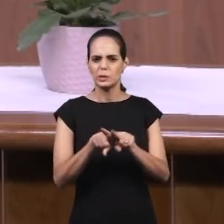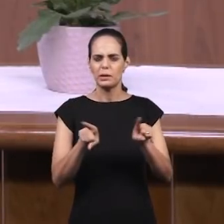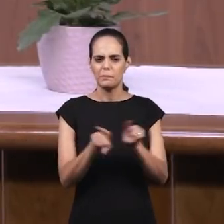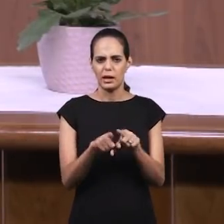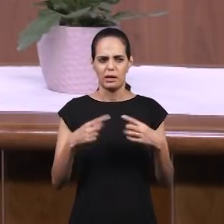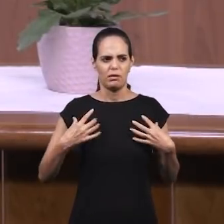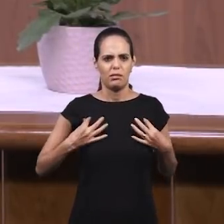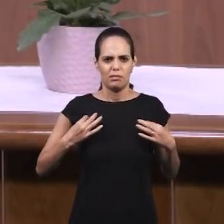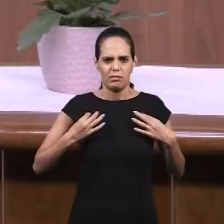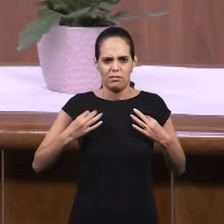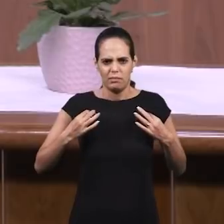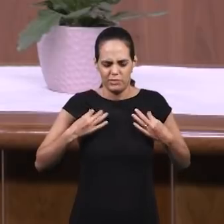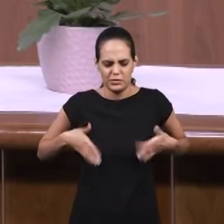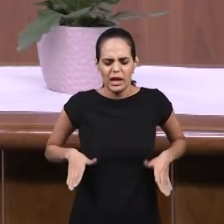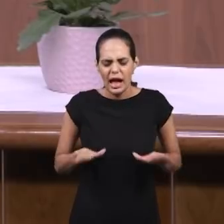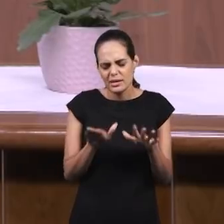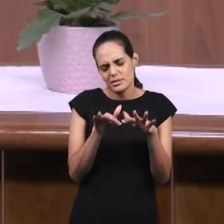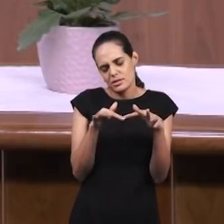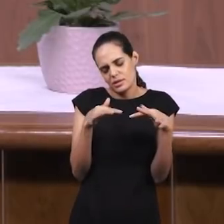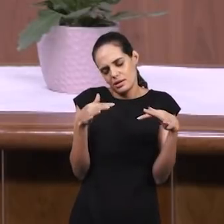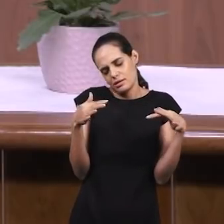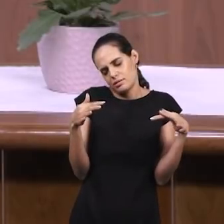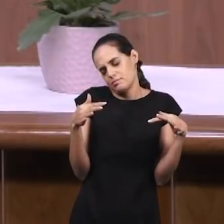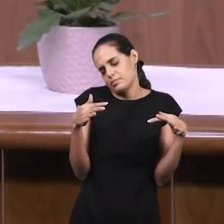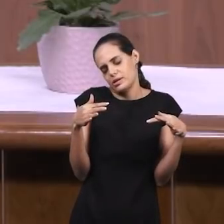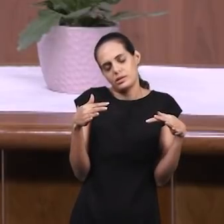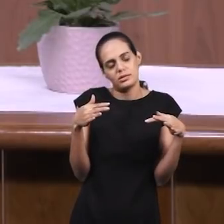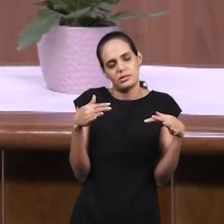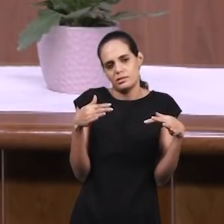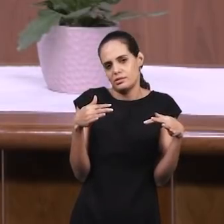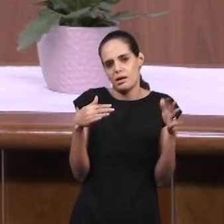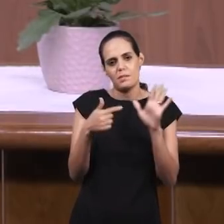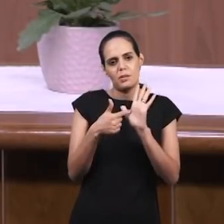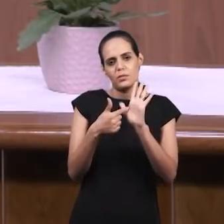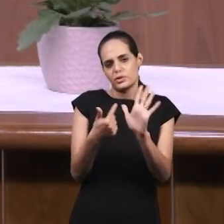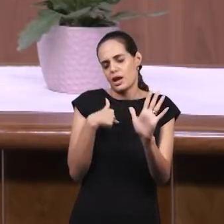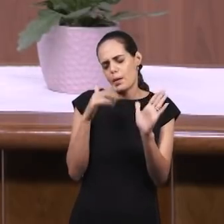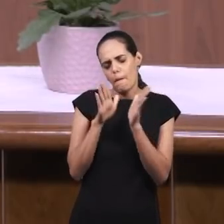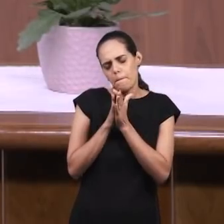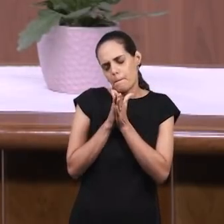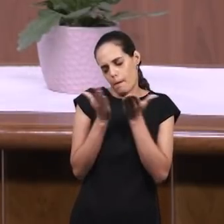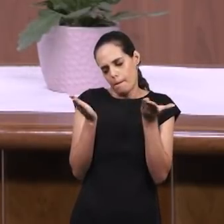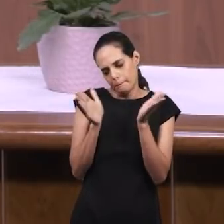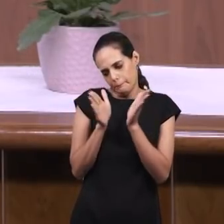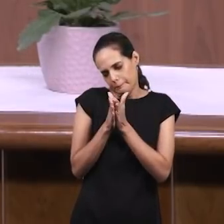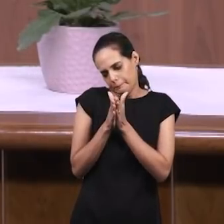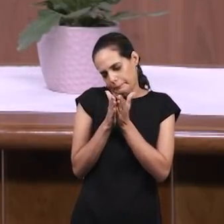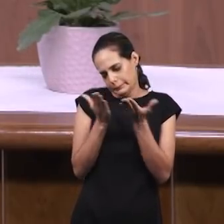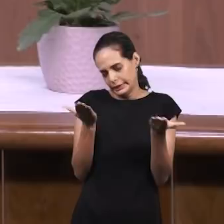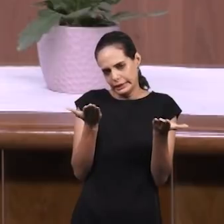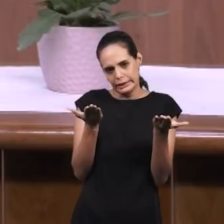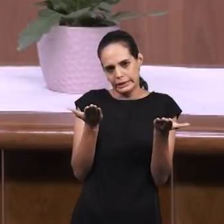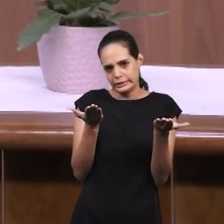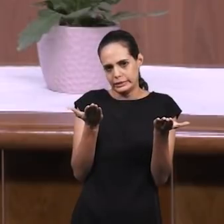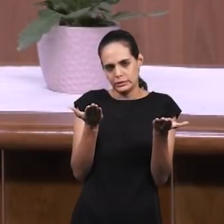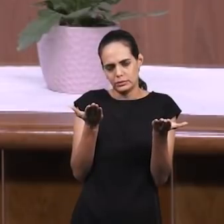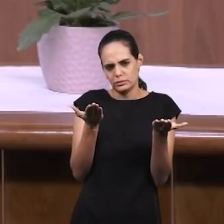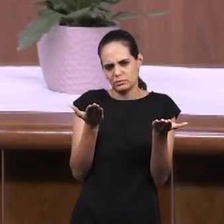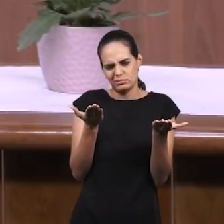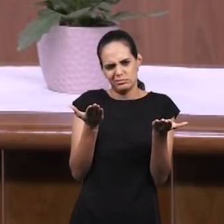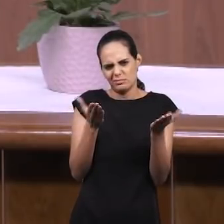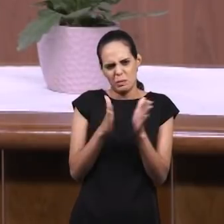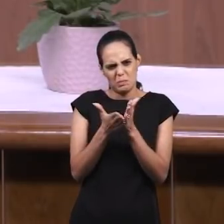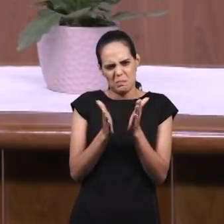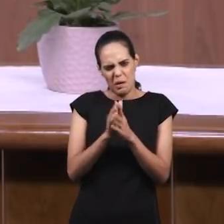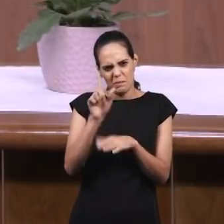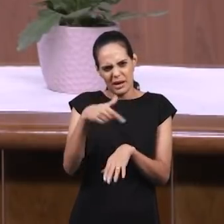eu me vestir de vestes simples, né? Para mostrar minha pobreza, ou a própria